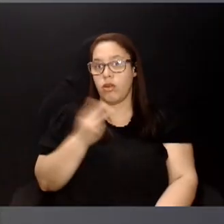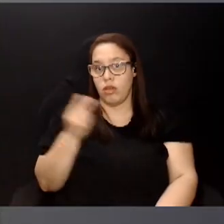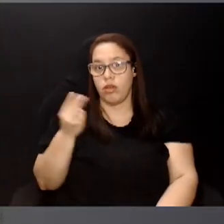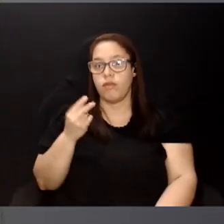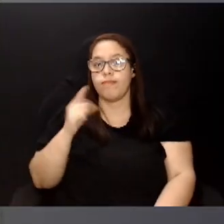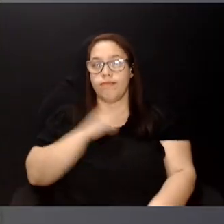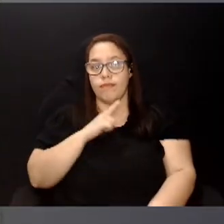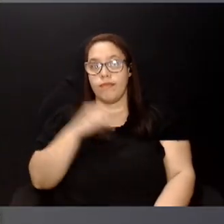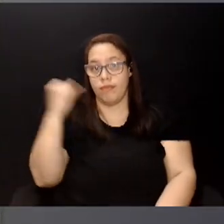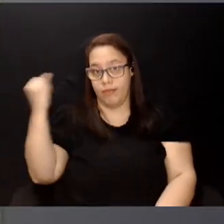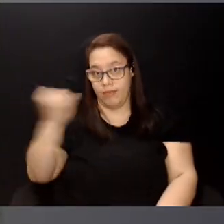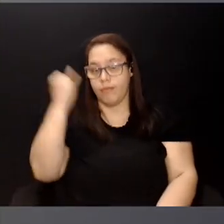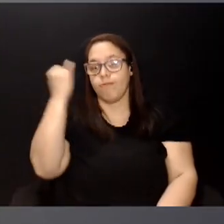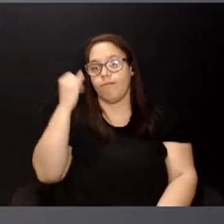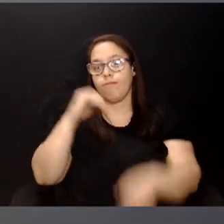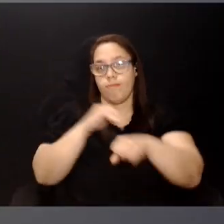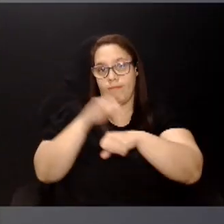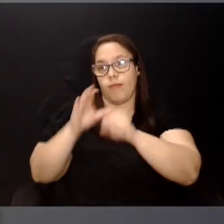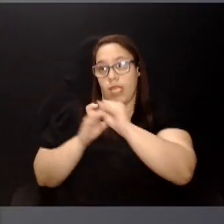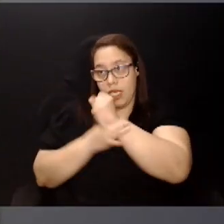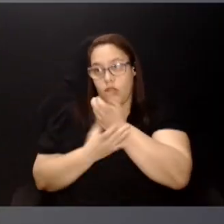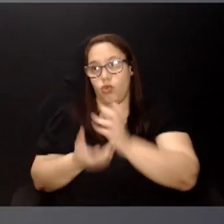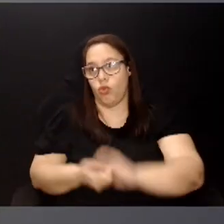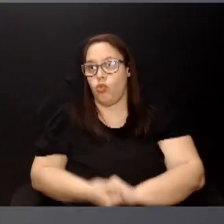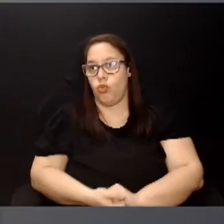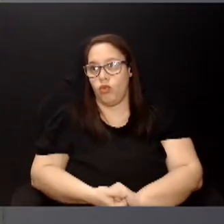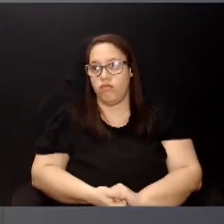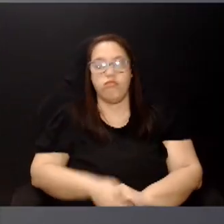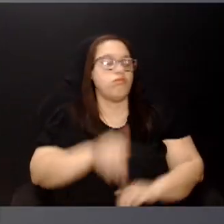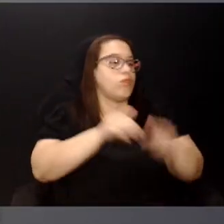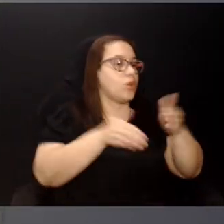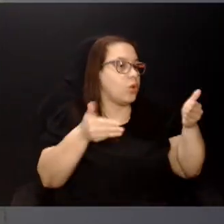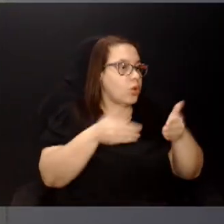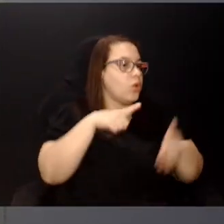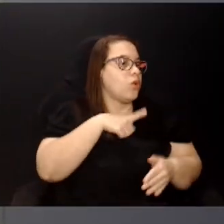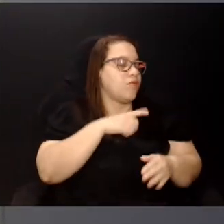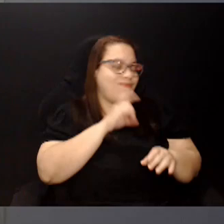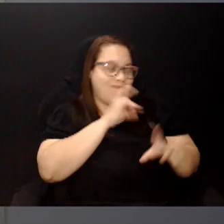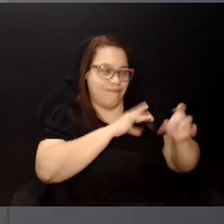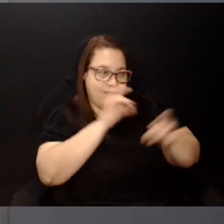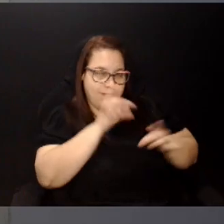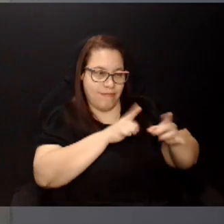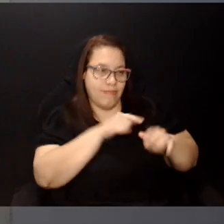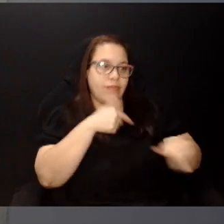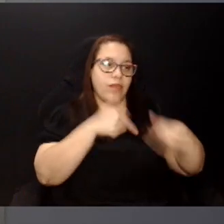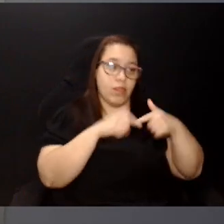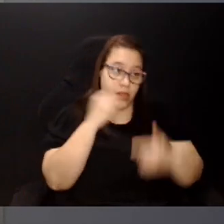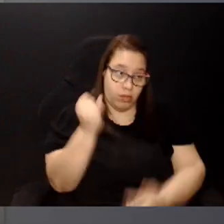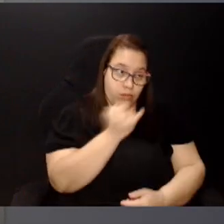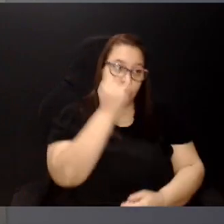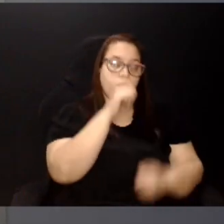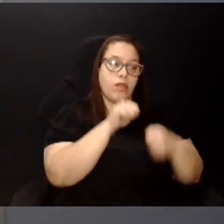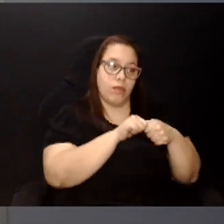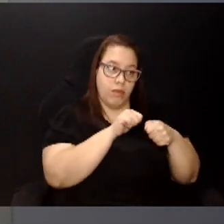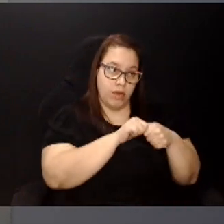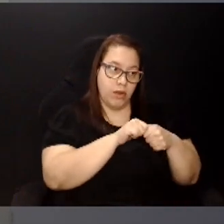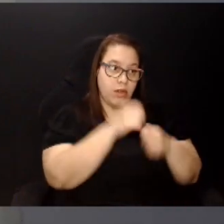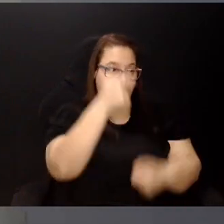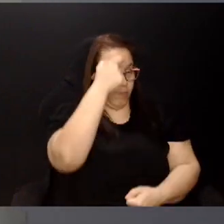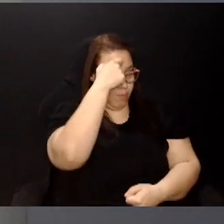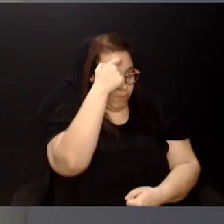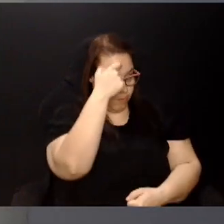muito importante, é mais seguro, né? E mesmo a gente tendo receio, às vezes é um trabalho importante que eles fazem de